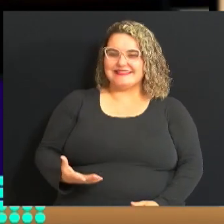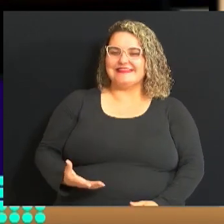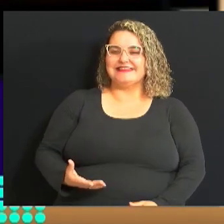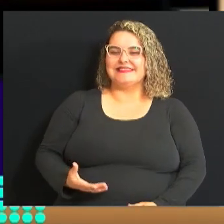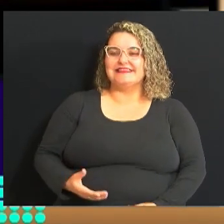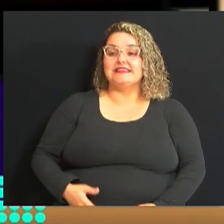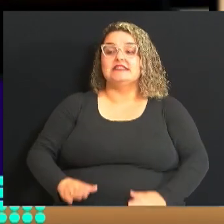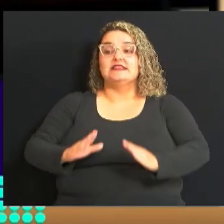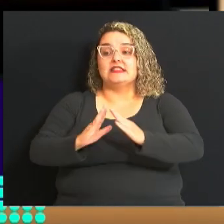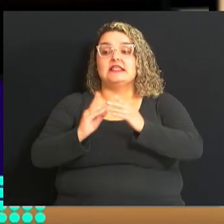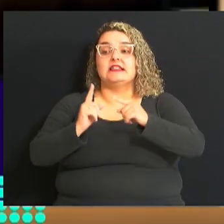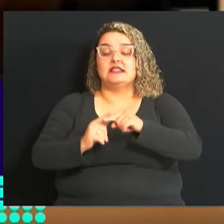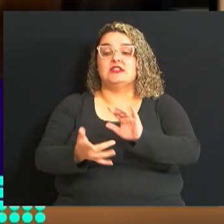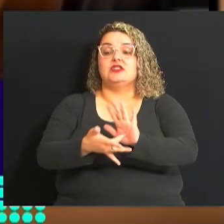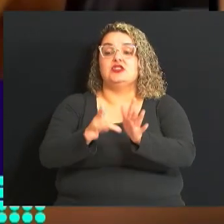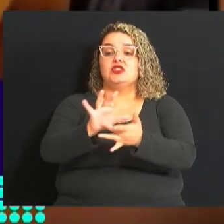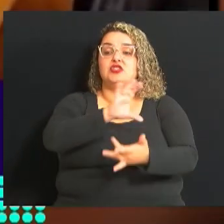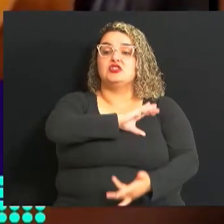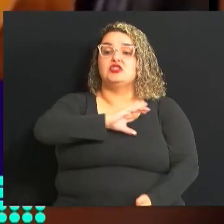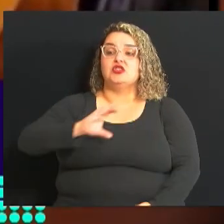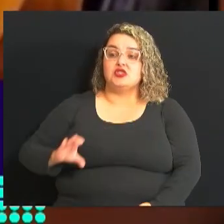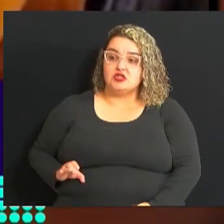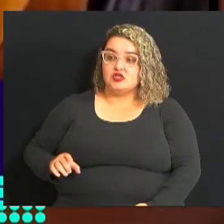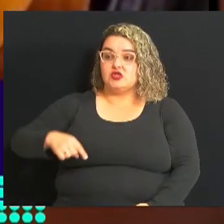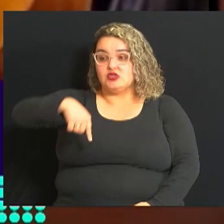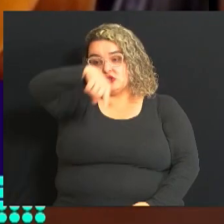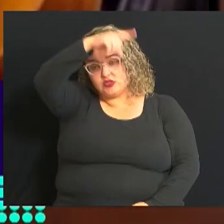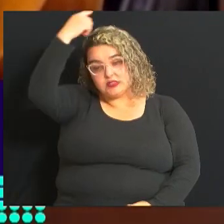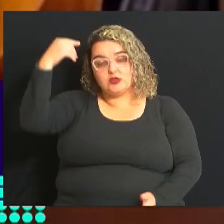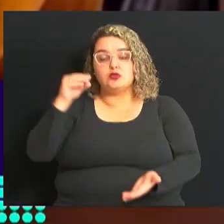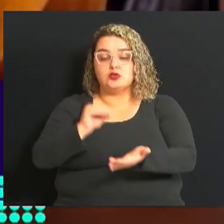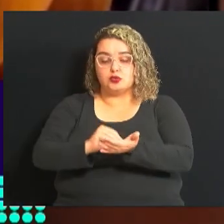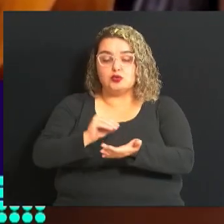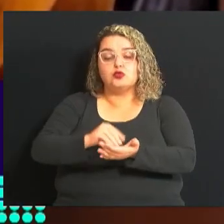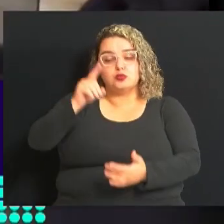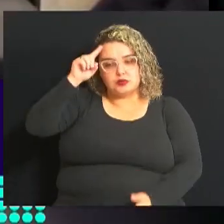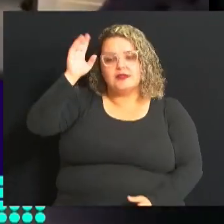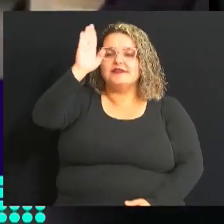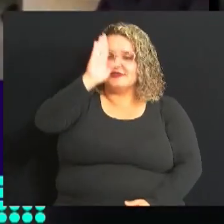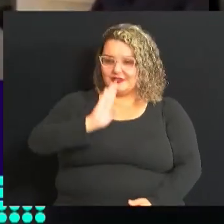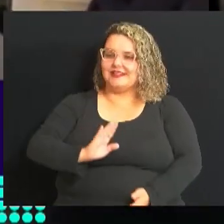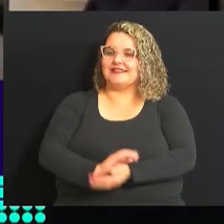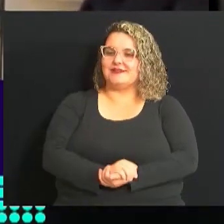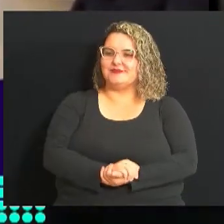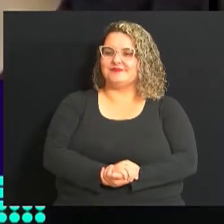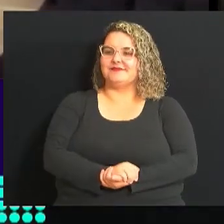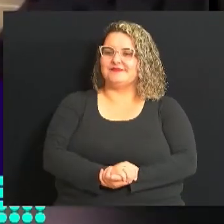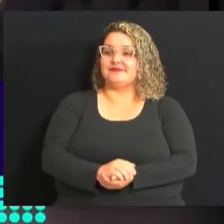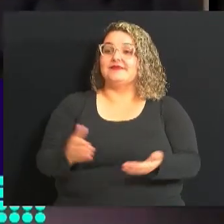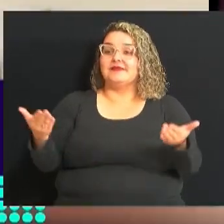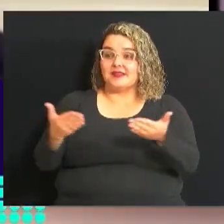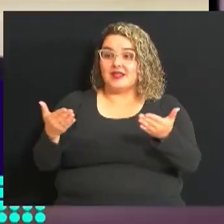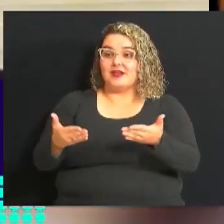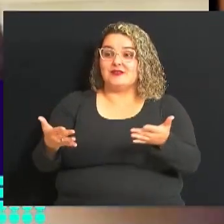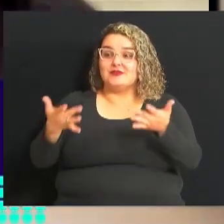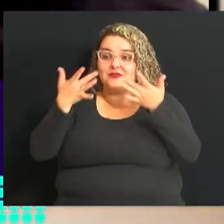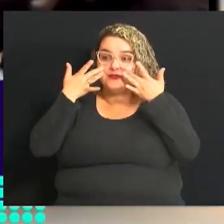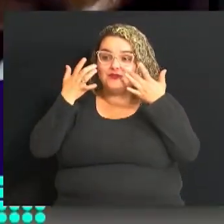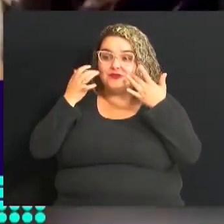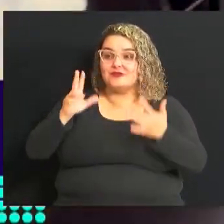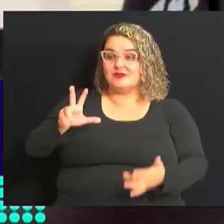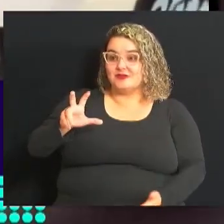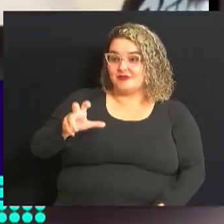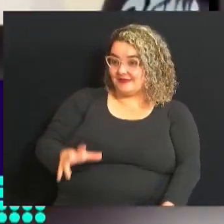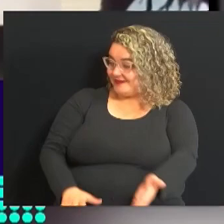Igreja de Jesus Cristo dos Santos dos Últimos Dias. E é de graça. Hoje, no Teatro Iguatemi Campinas,